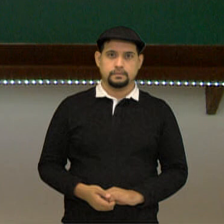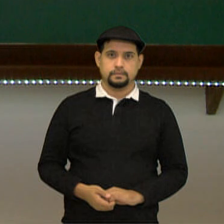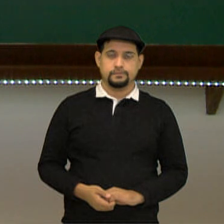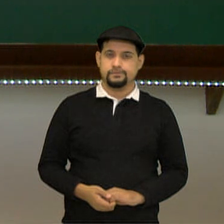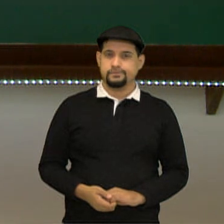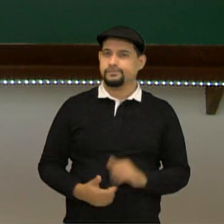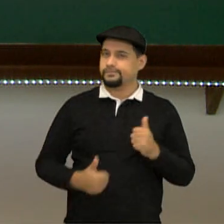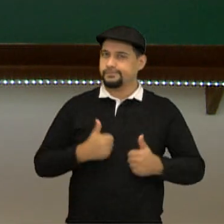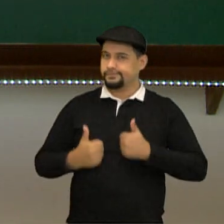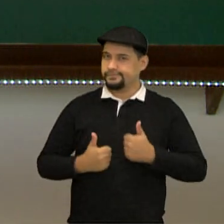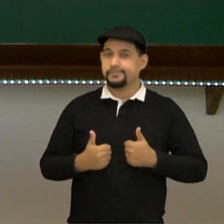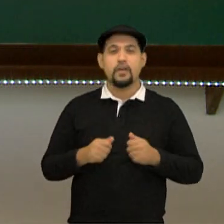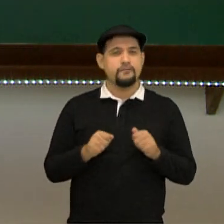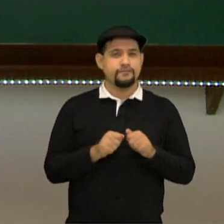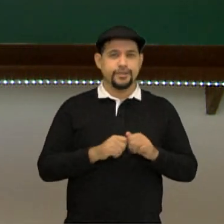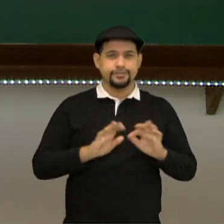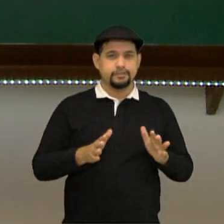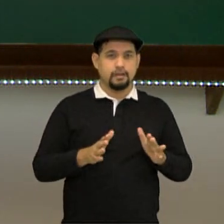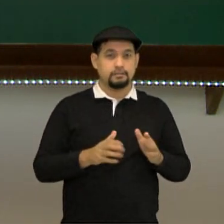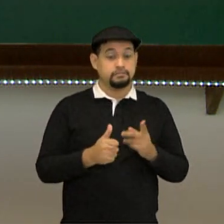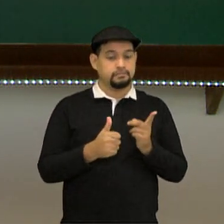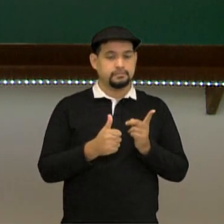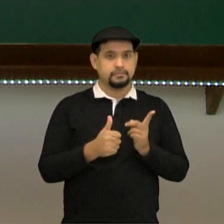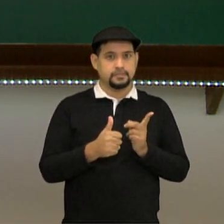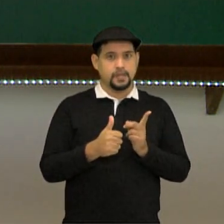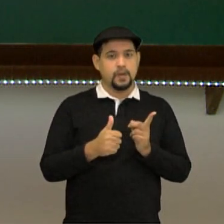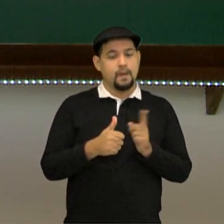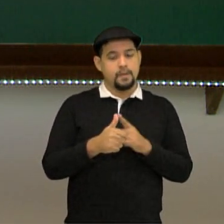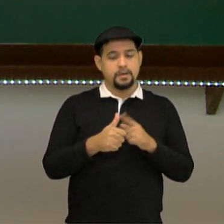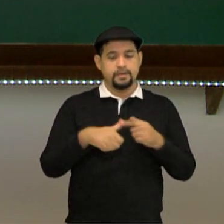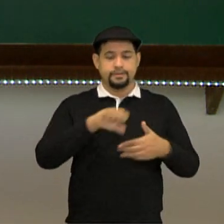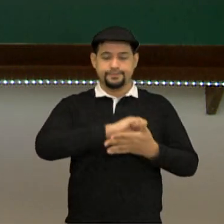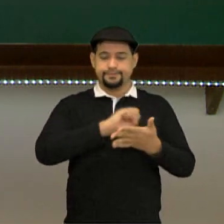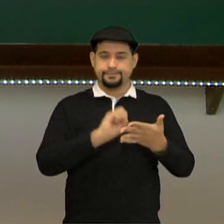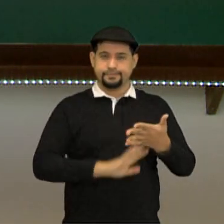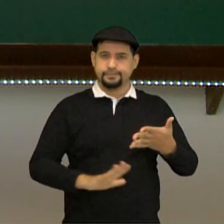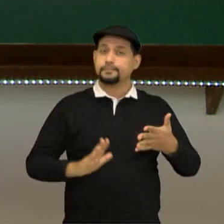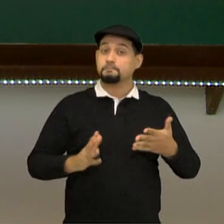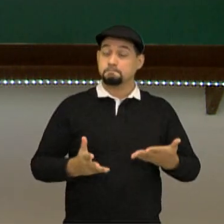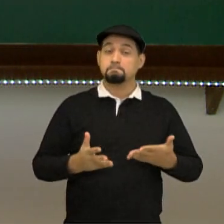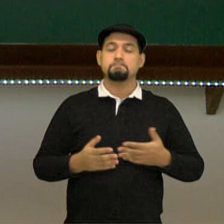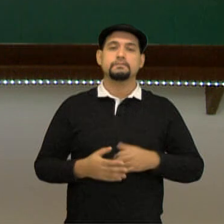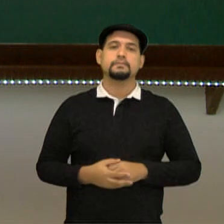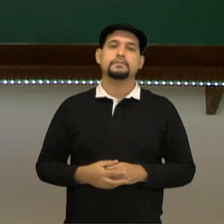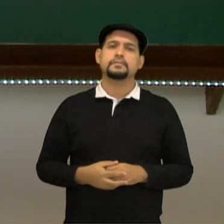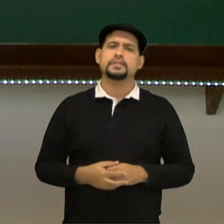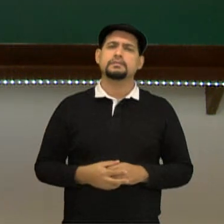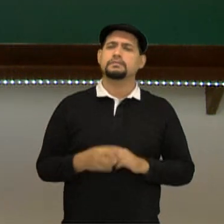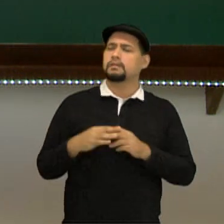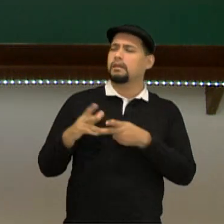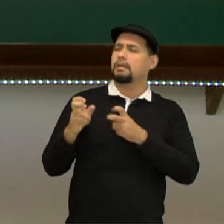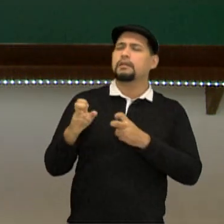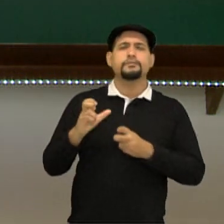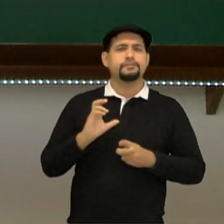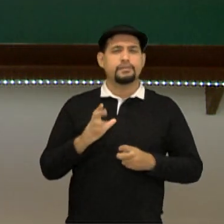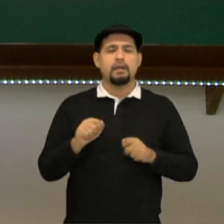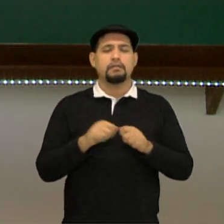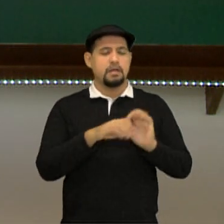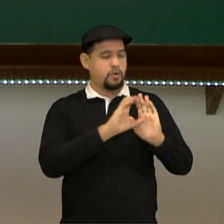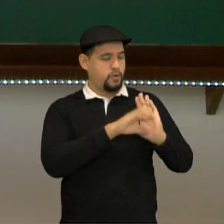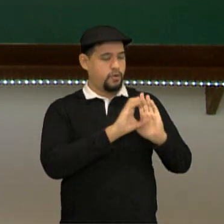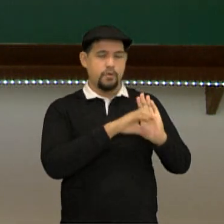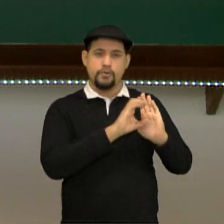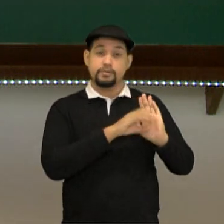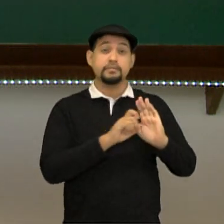E aí, galera, resolveram? Esse é o nosso primeiro exercício de hoje, mas vocês vejam que já está trabalhando o conceito